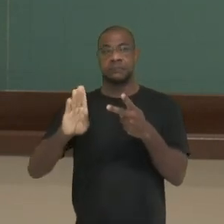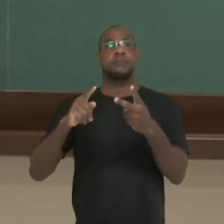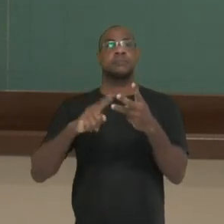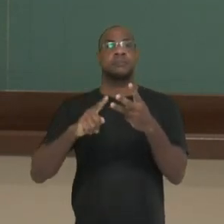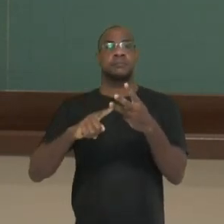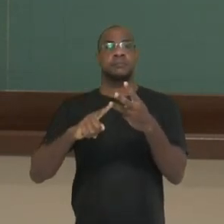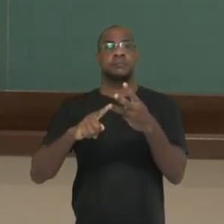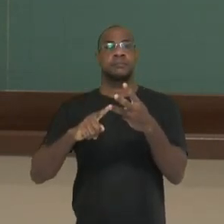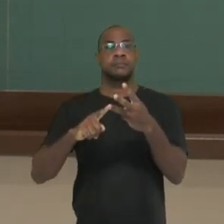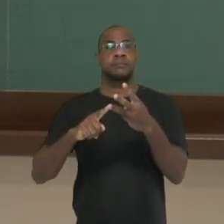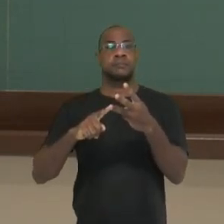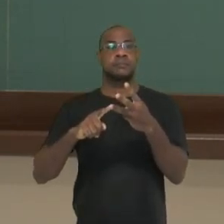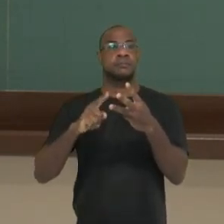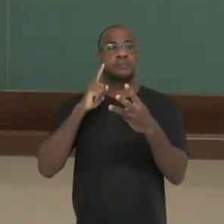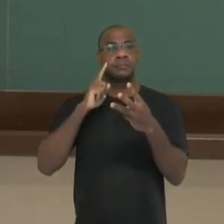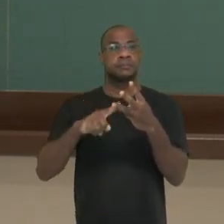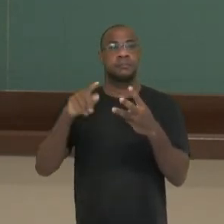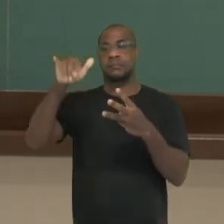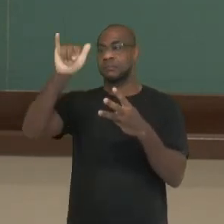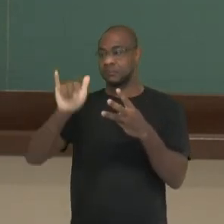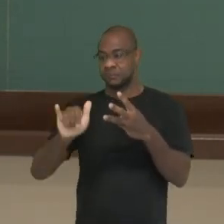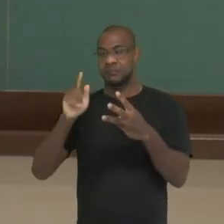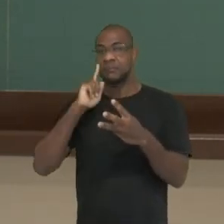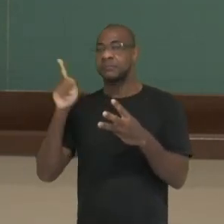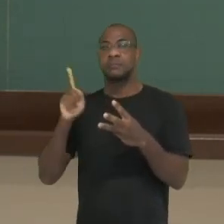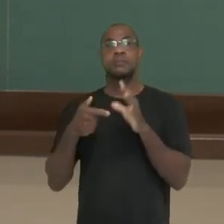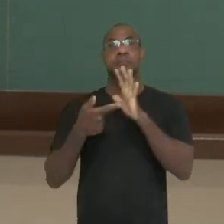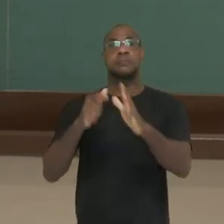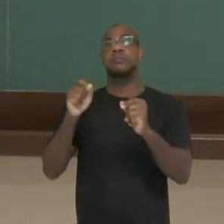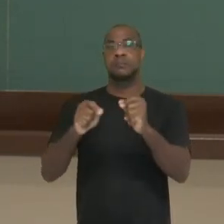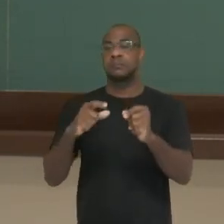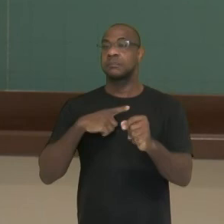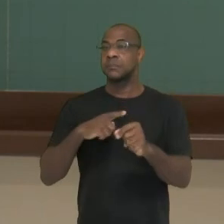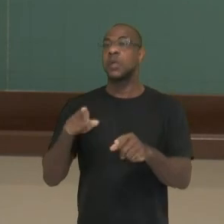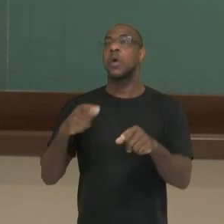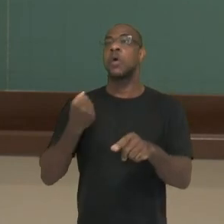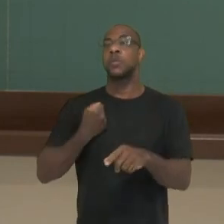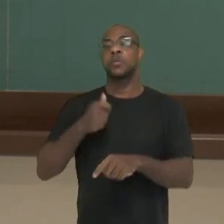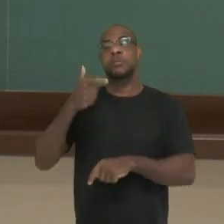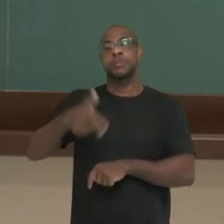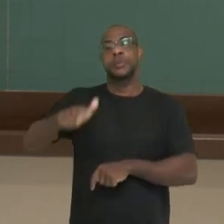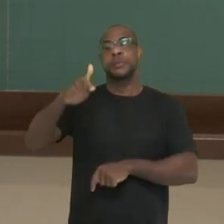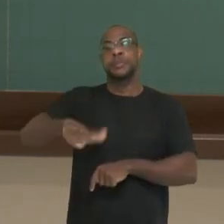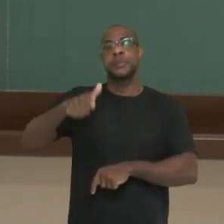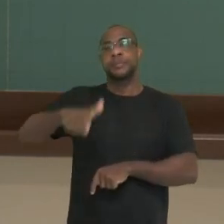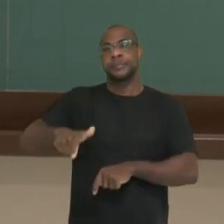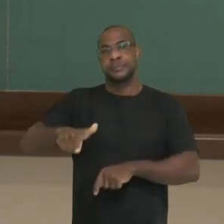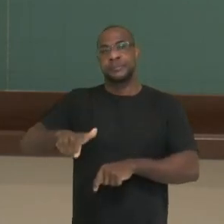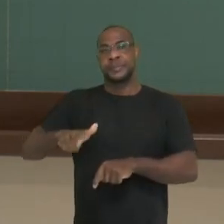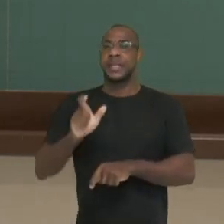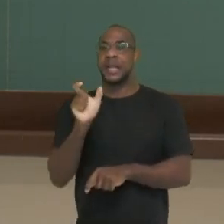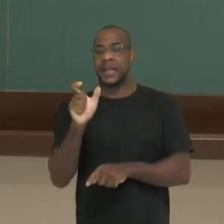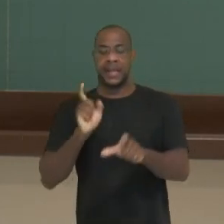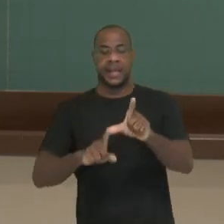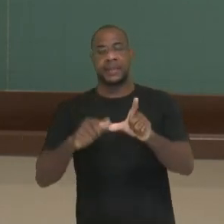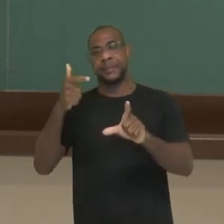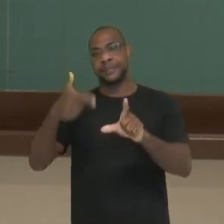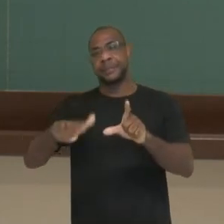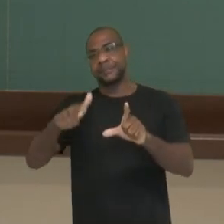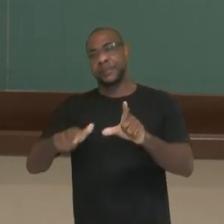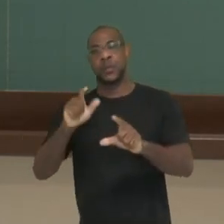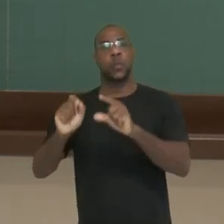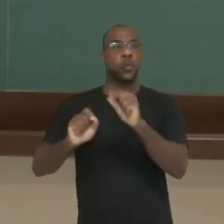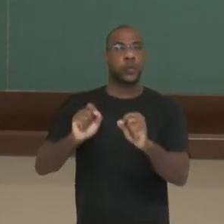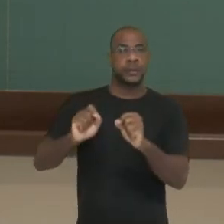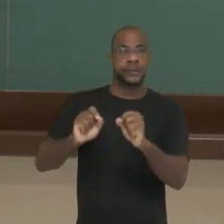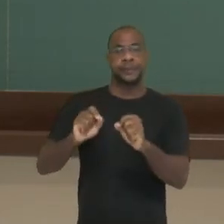e gama, elas representam, né, o número de vezes que certo elemento se repete. Então, esses elementos